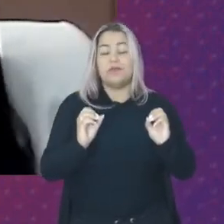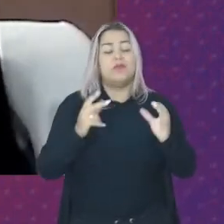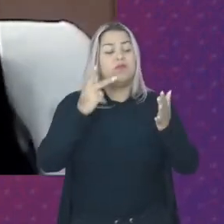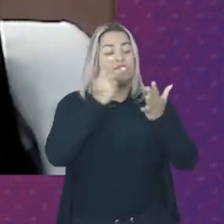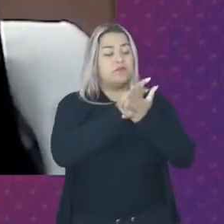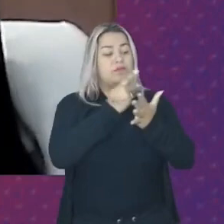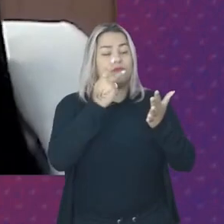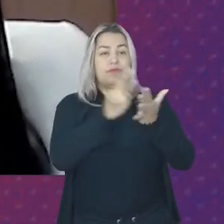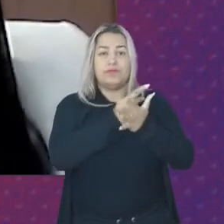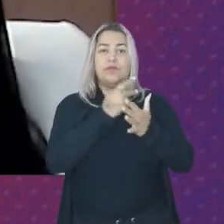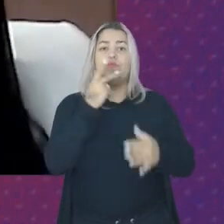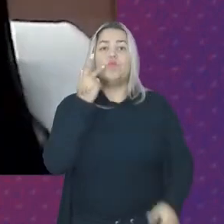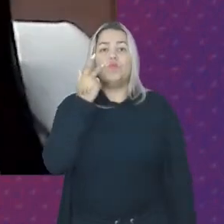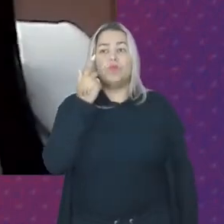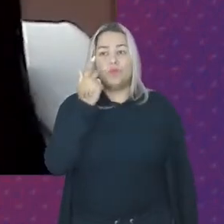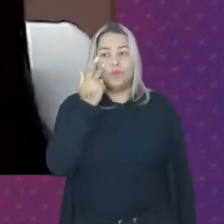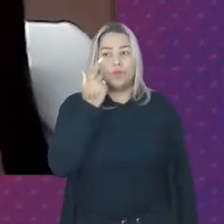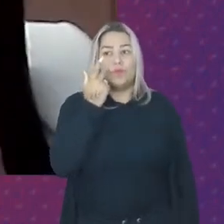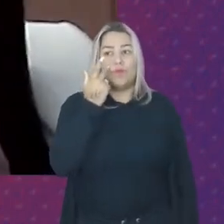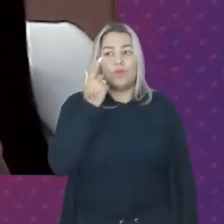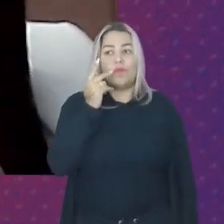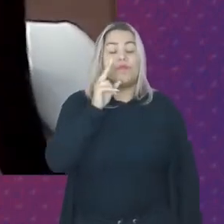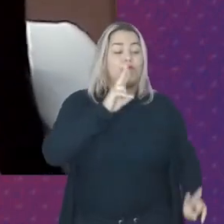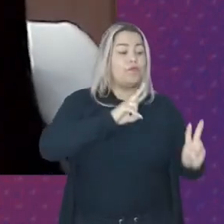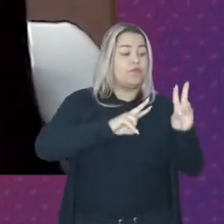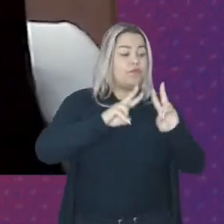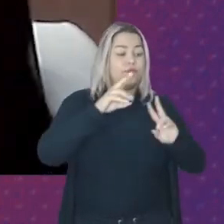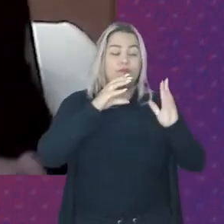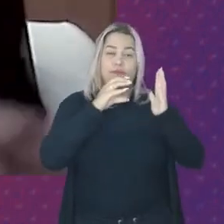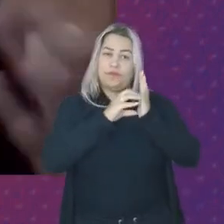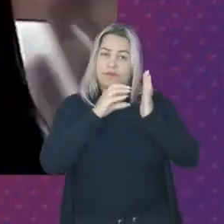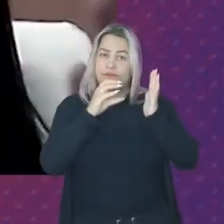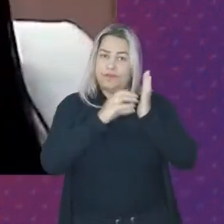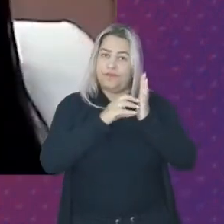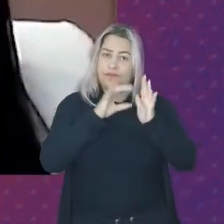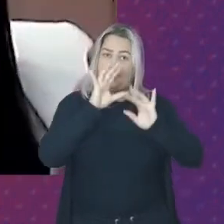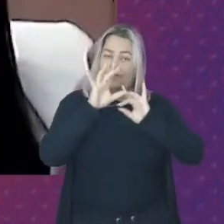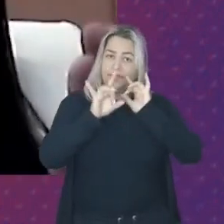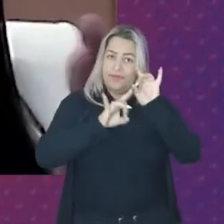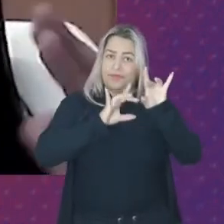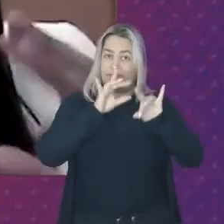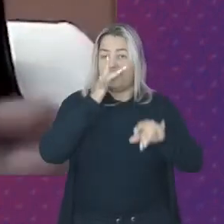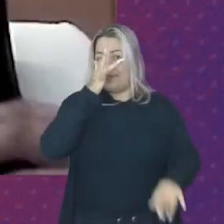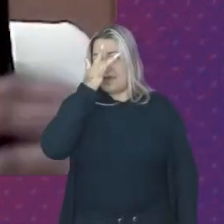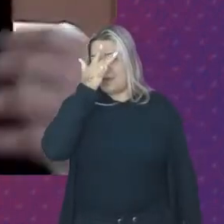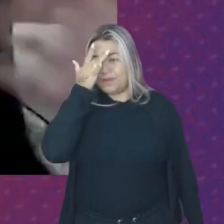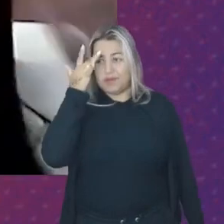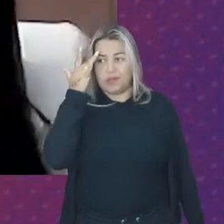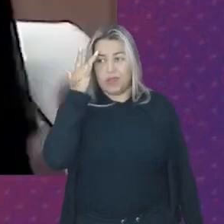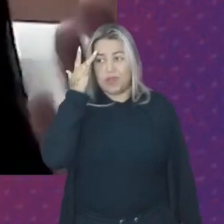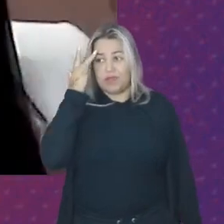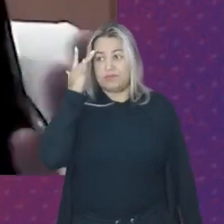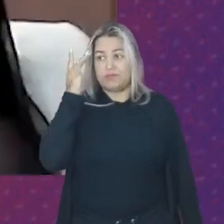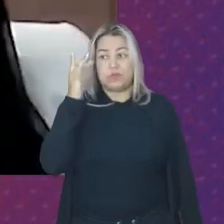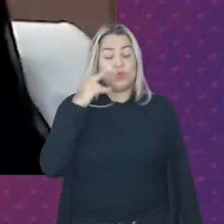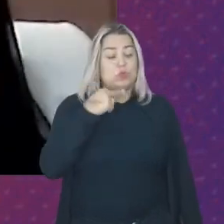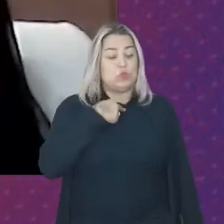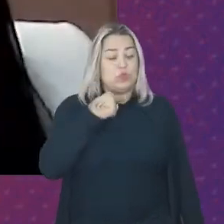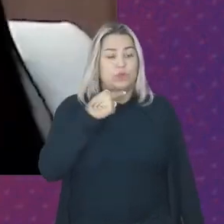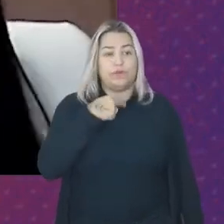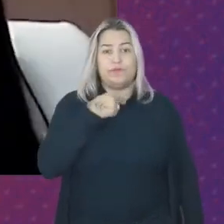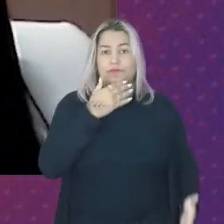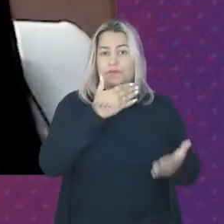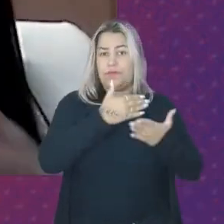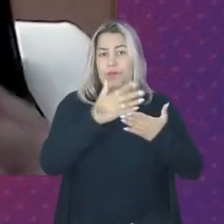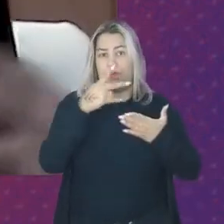erro muito comum que a gente vê em muitas candidaturas, especialmente aquelas que não podem começar com